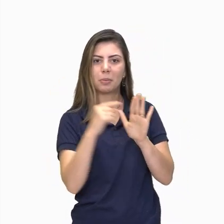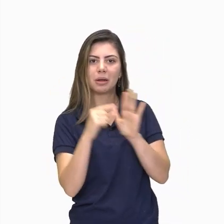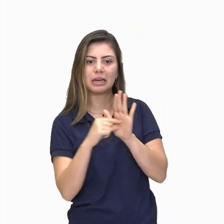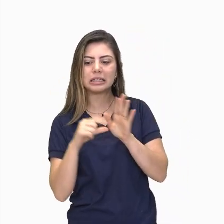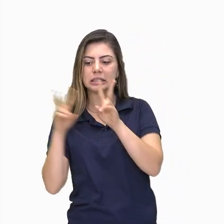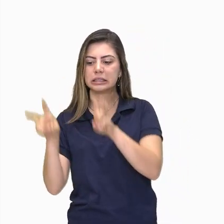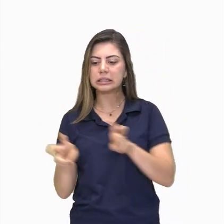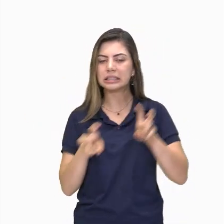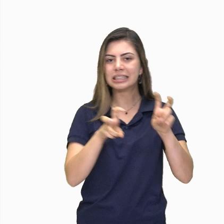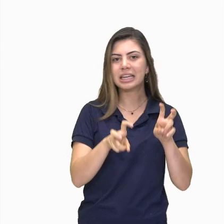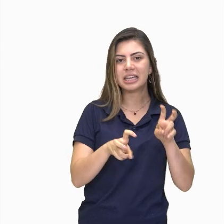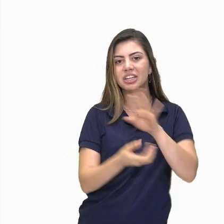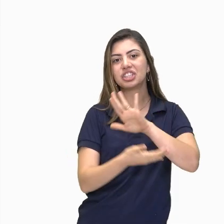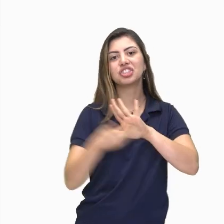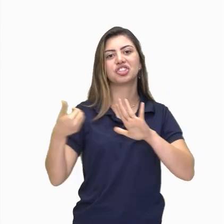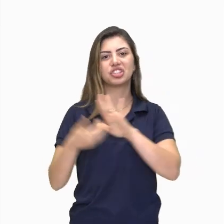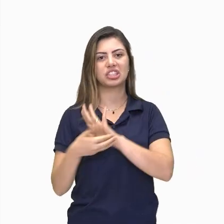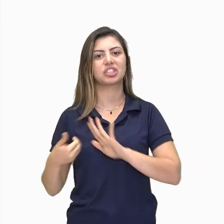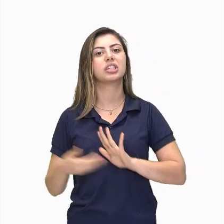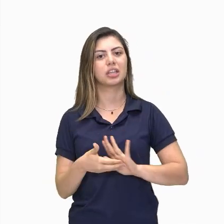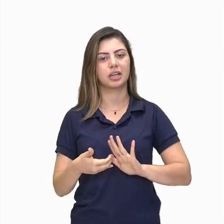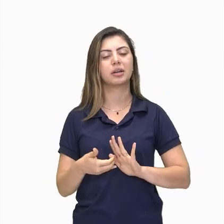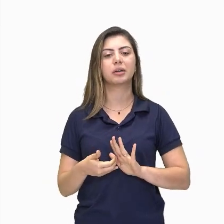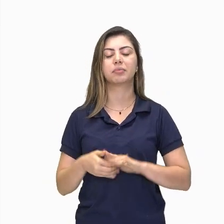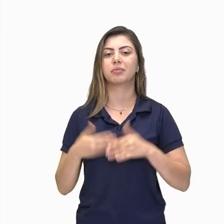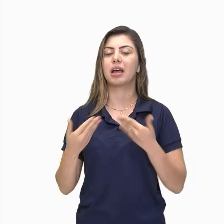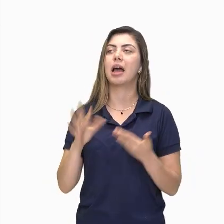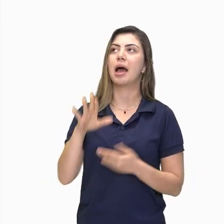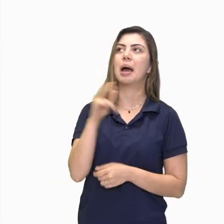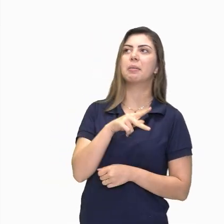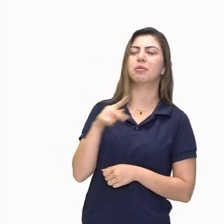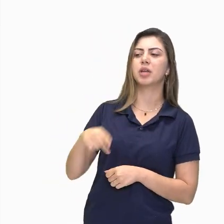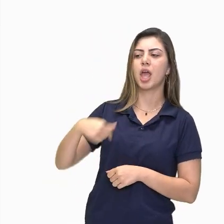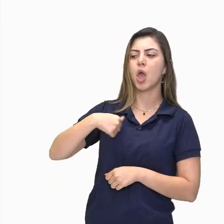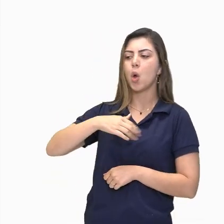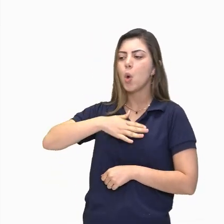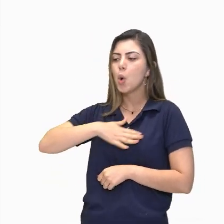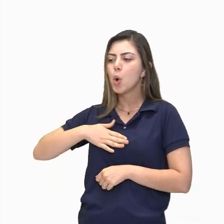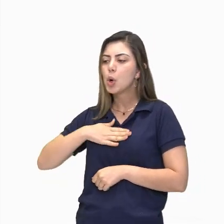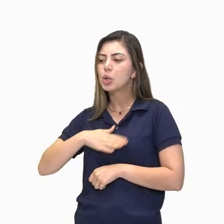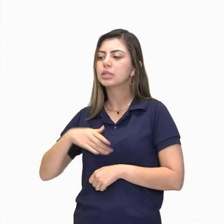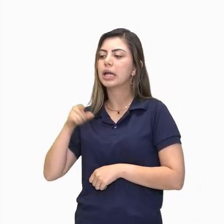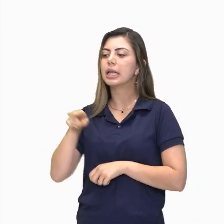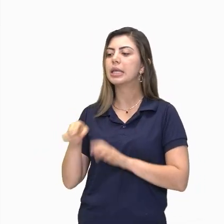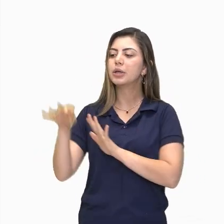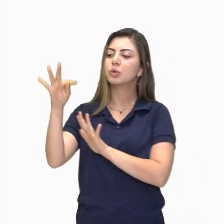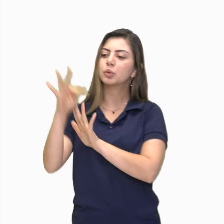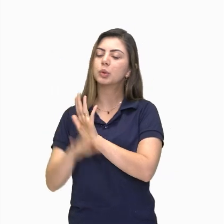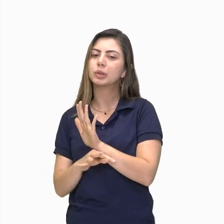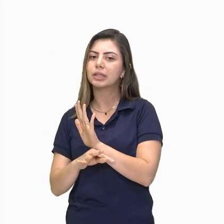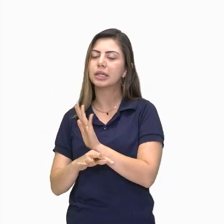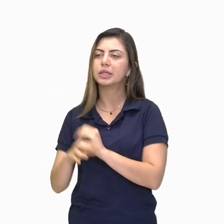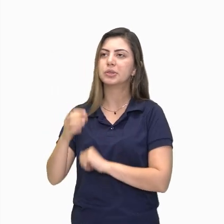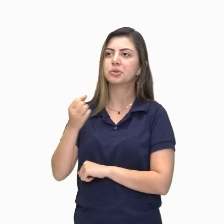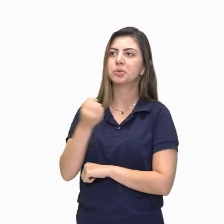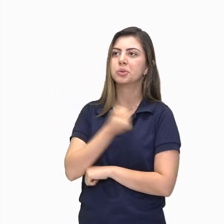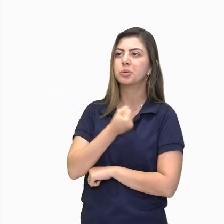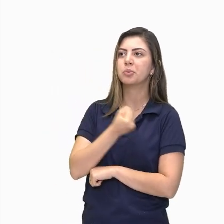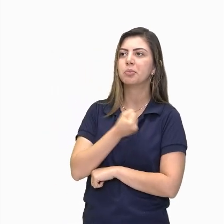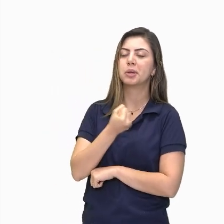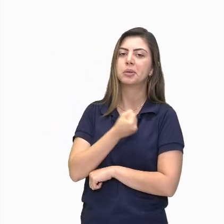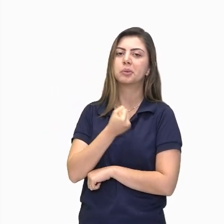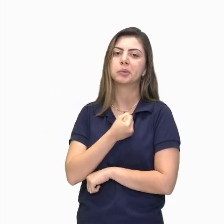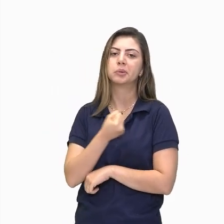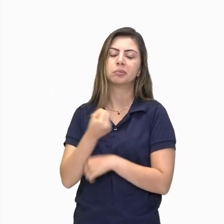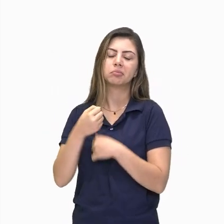para efeito de correção. Então, professora, eu achei muito bonito o texto que está lá na questão de número não sei qual, eu